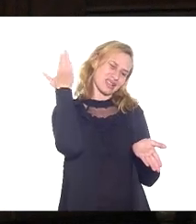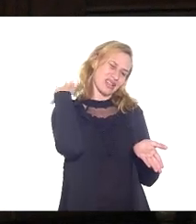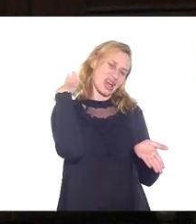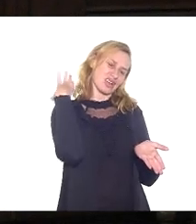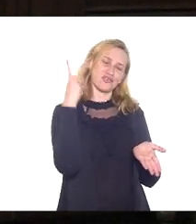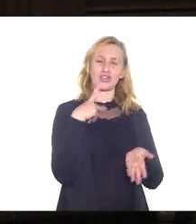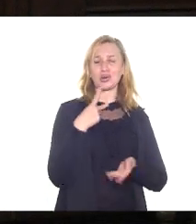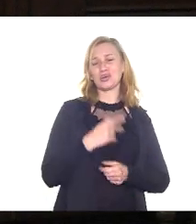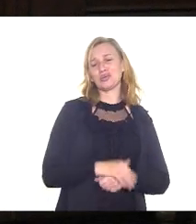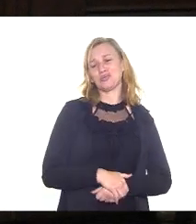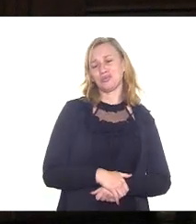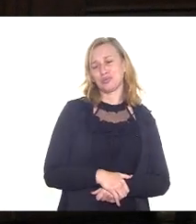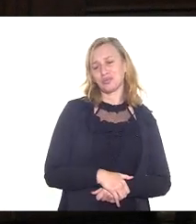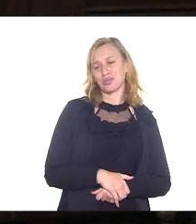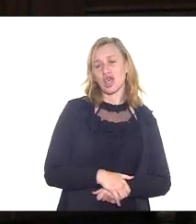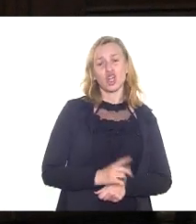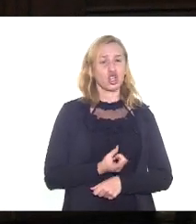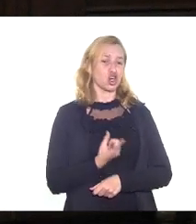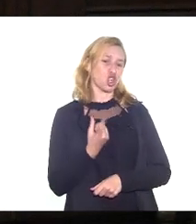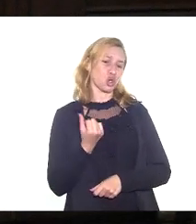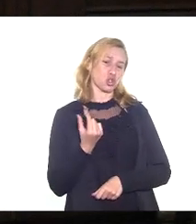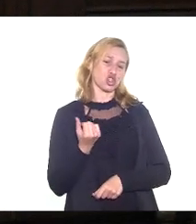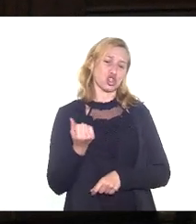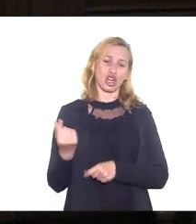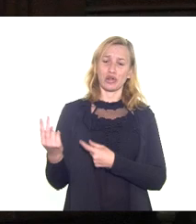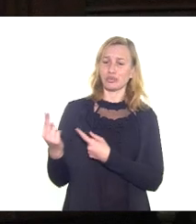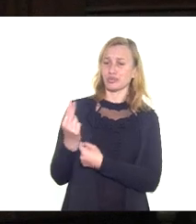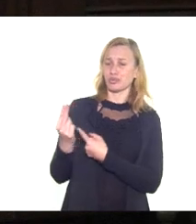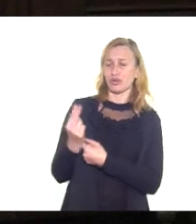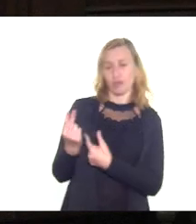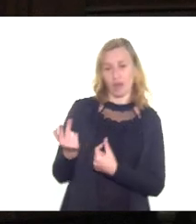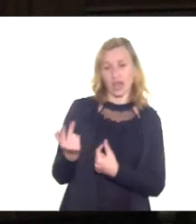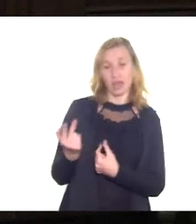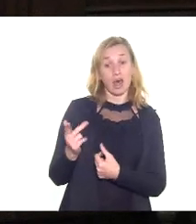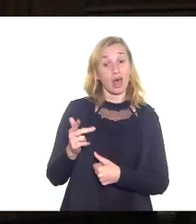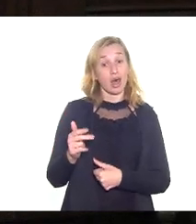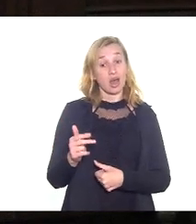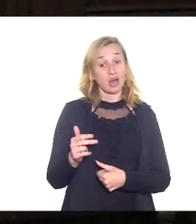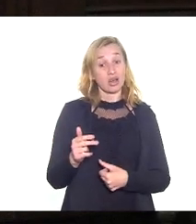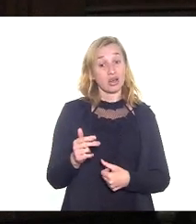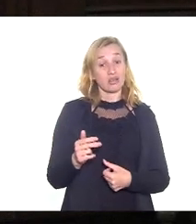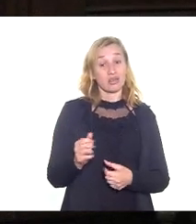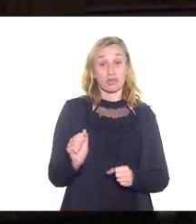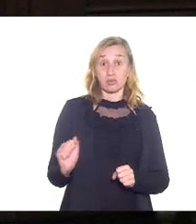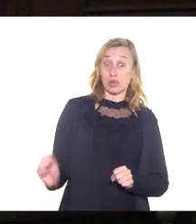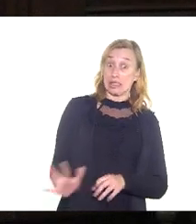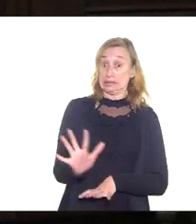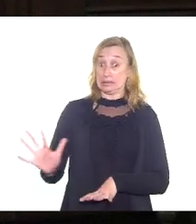conclusão que o dinheiro do empréstimo ficaria tão caro